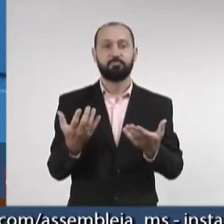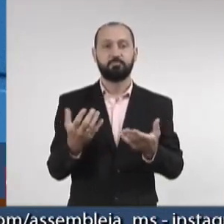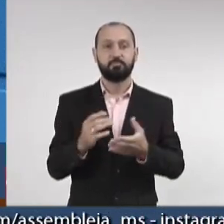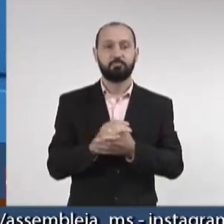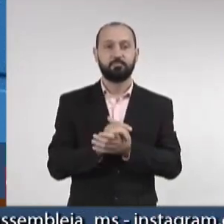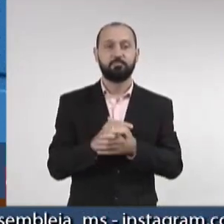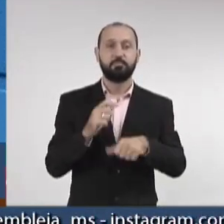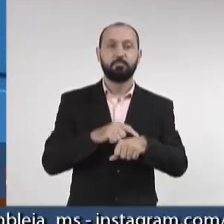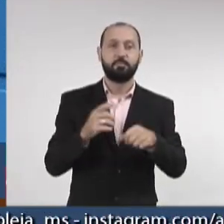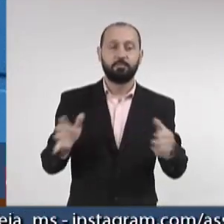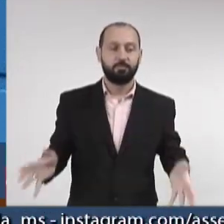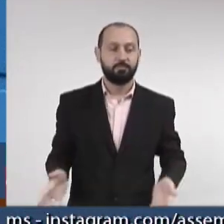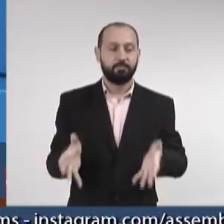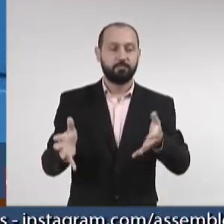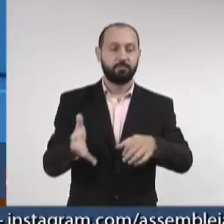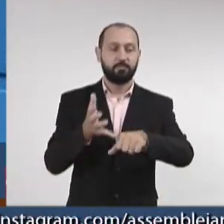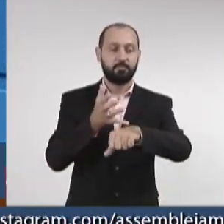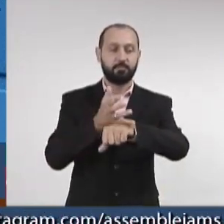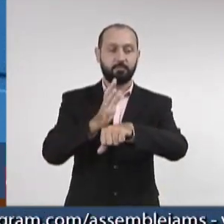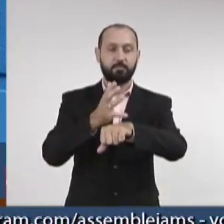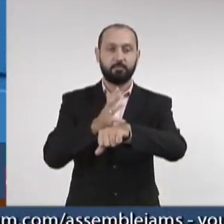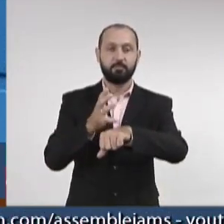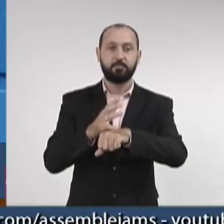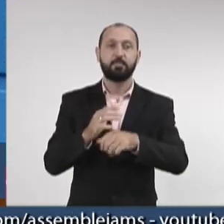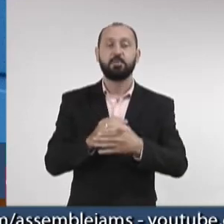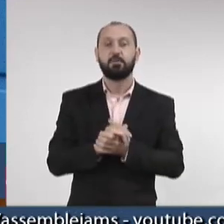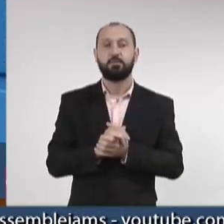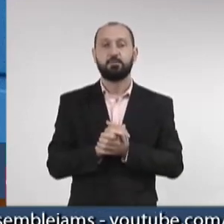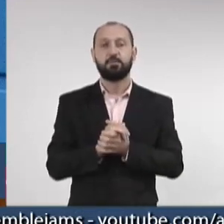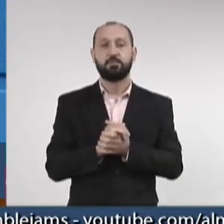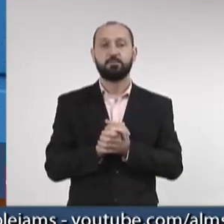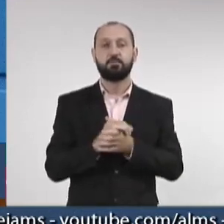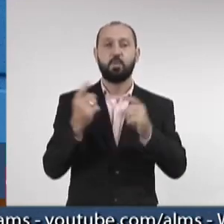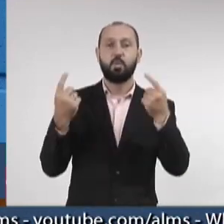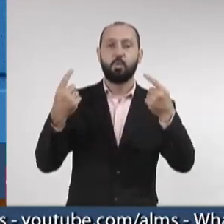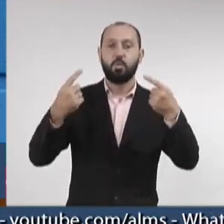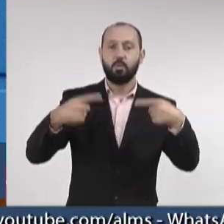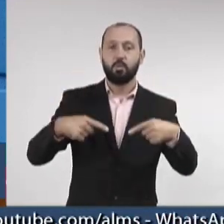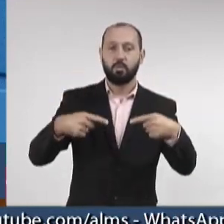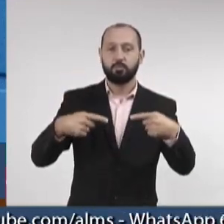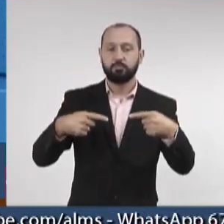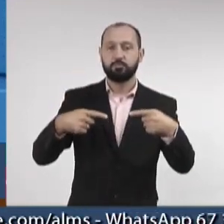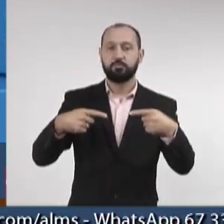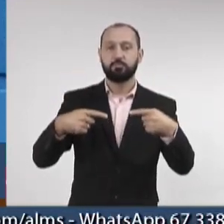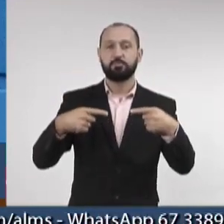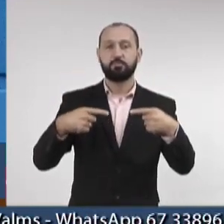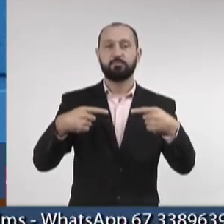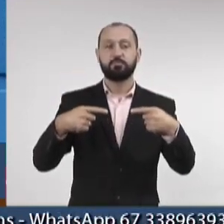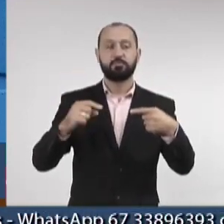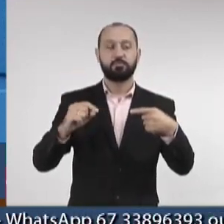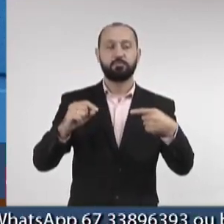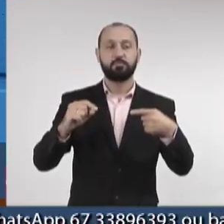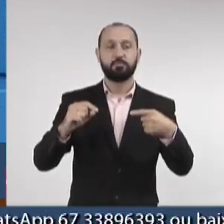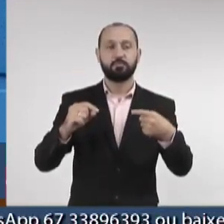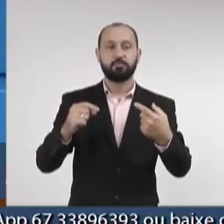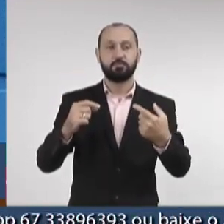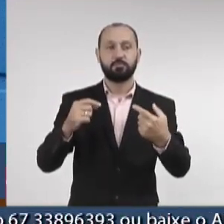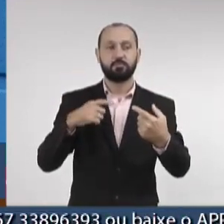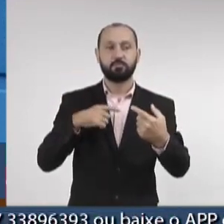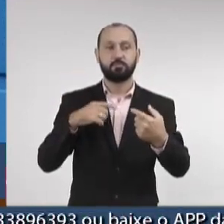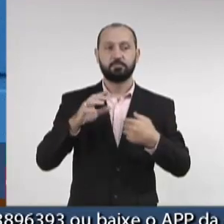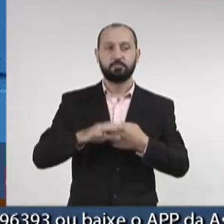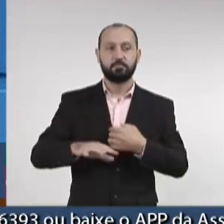para incentivar a prática criminosa contra cidadãos e contra todo o setor produtivo em